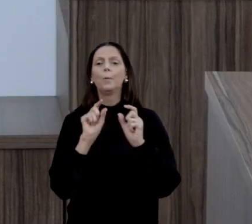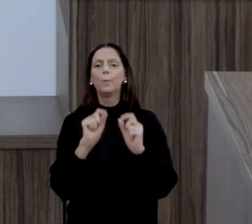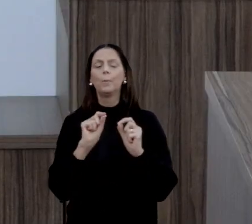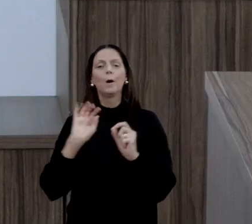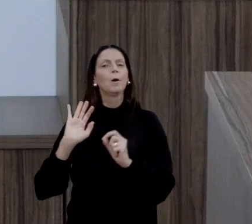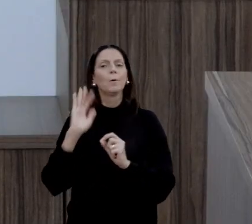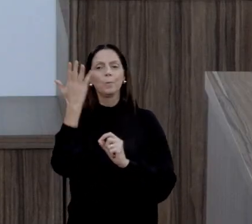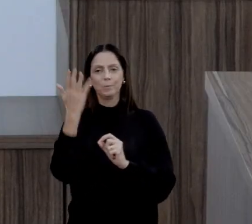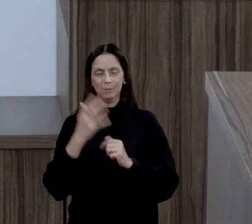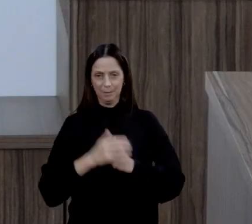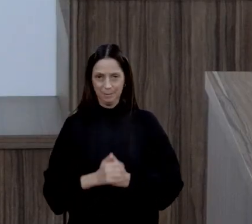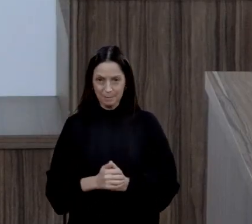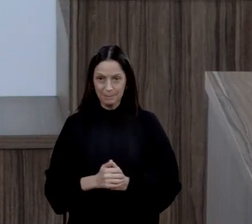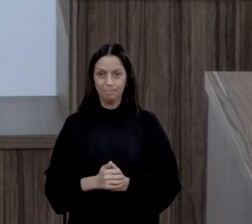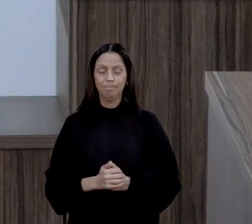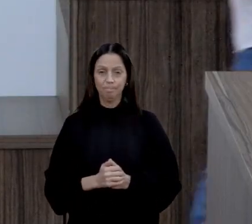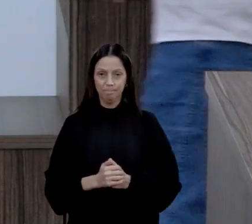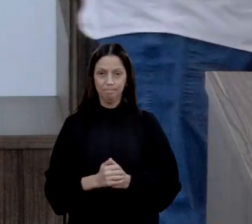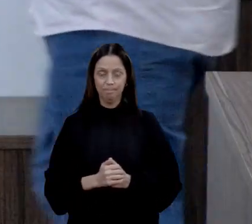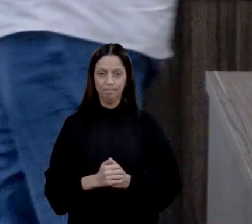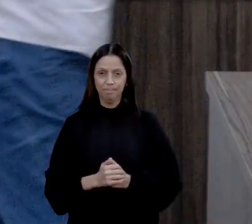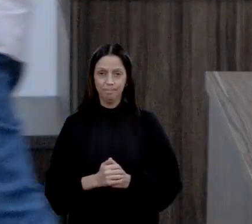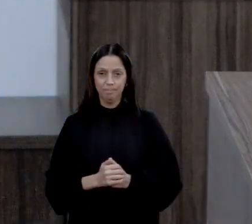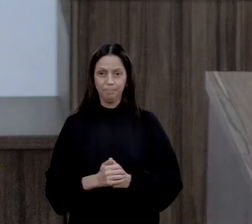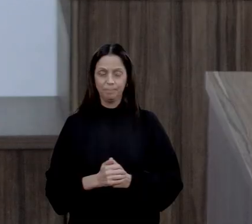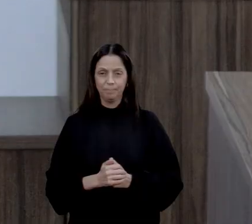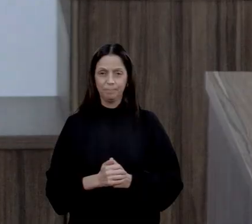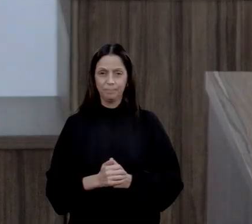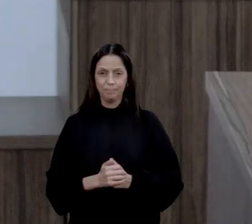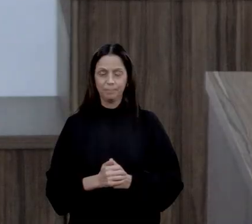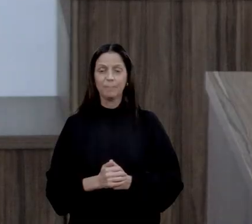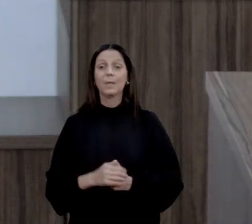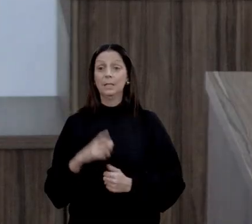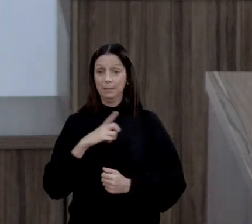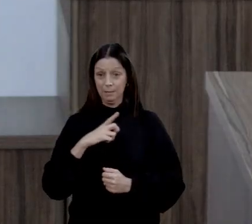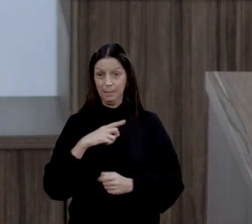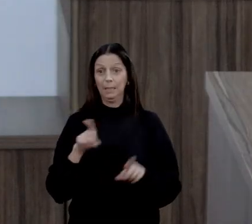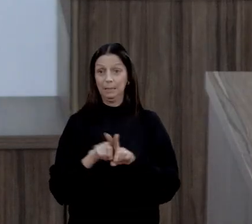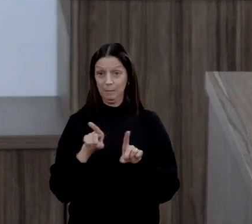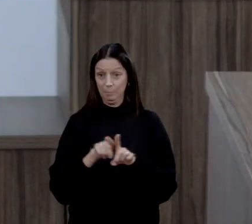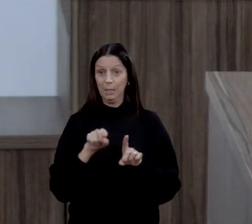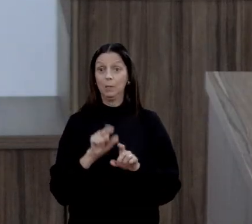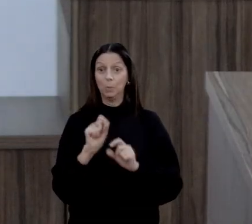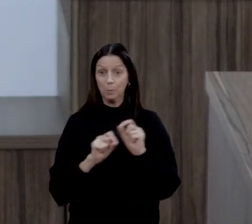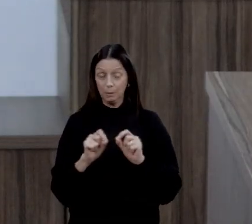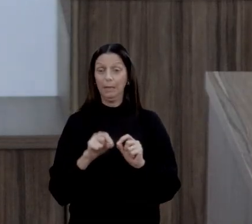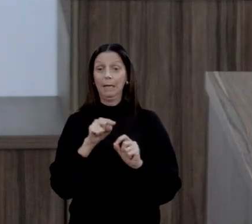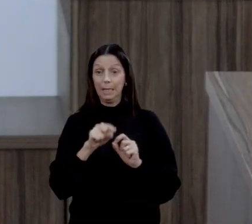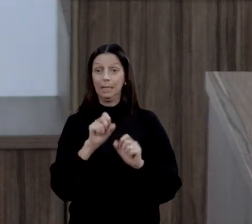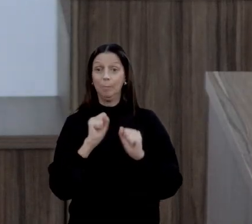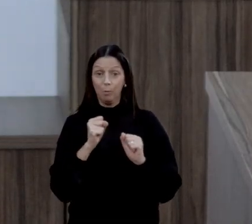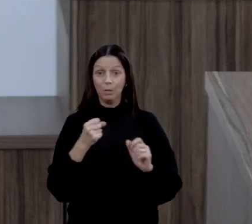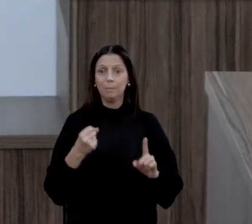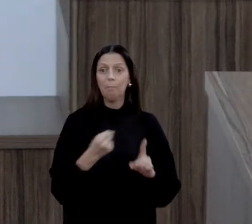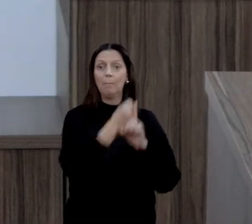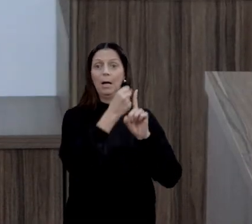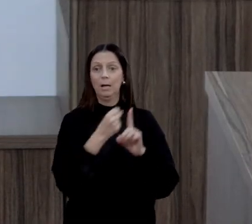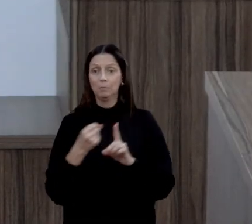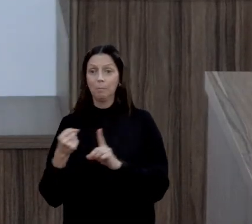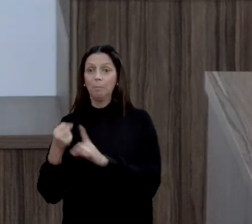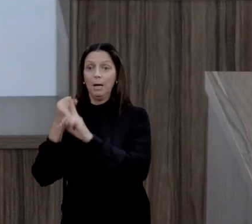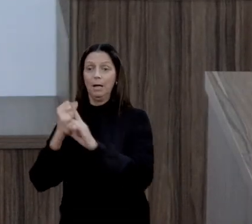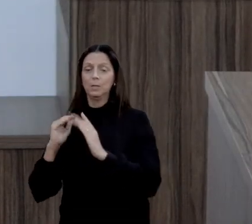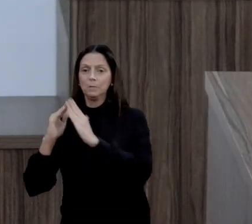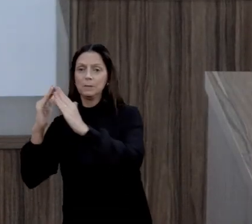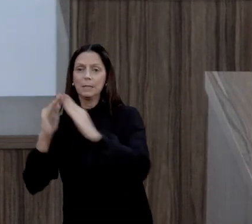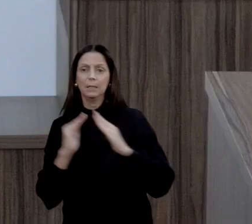ter, eventualmente, um acordo de estudo de impacto de vizinhança do empreendimento que lá aconteceu, mas que